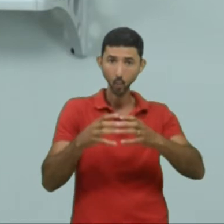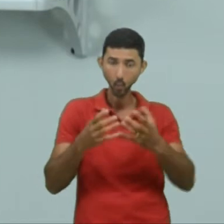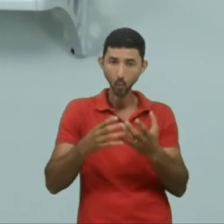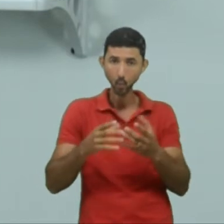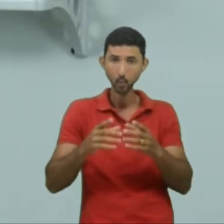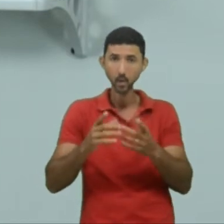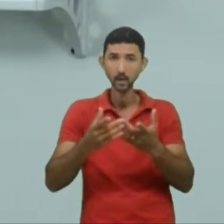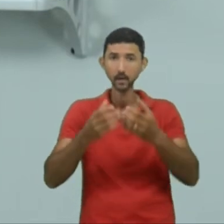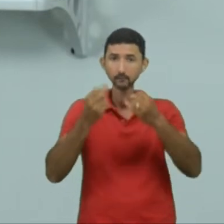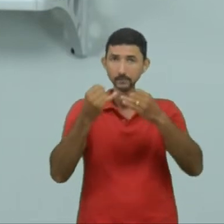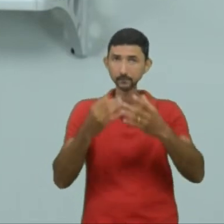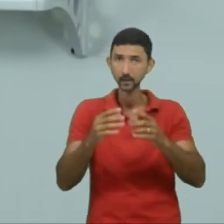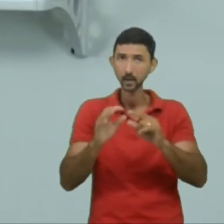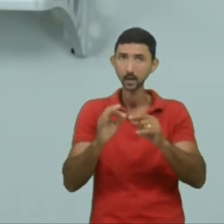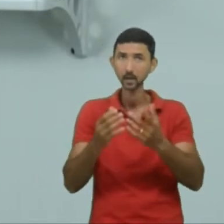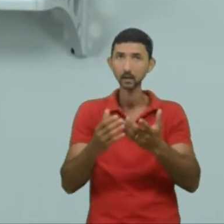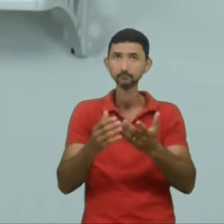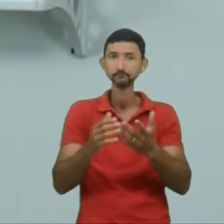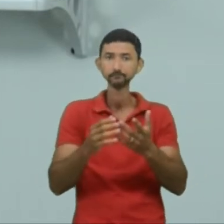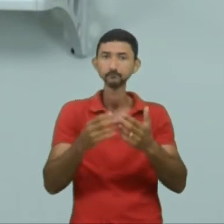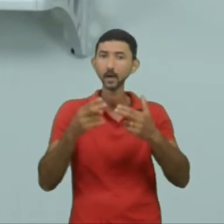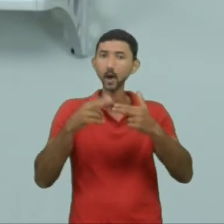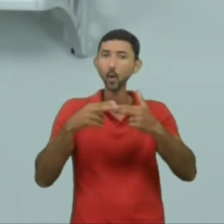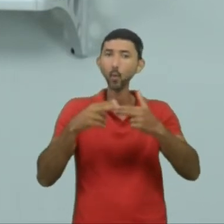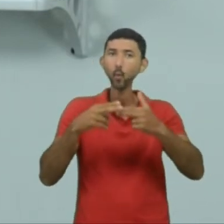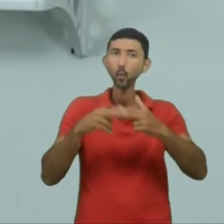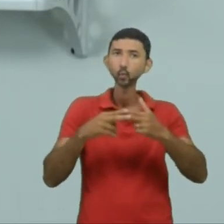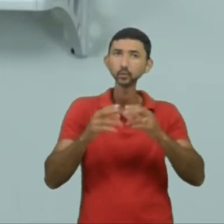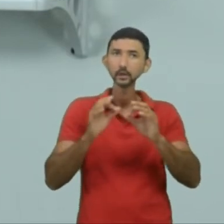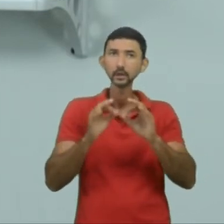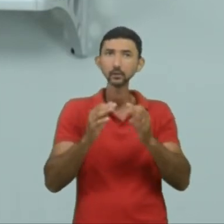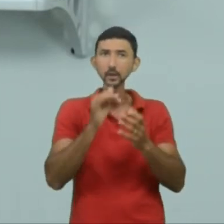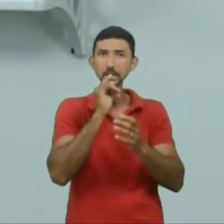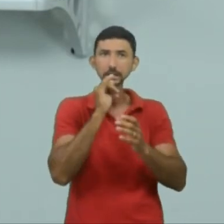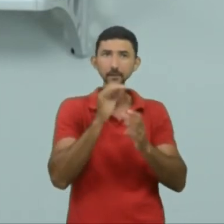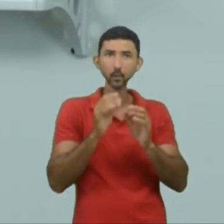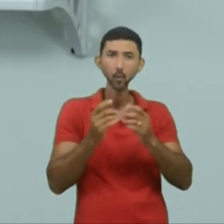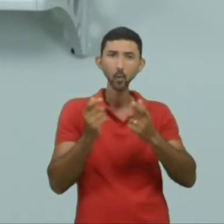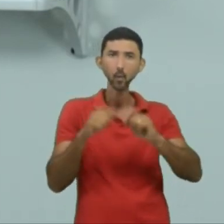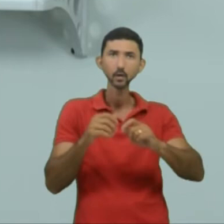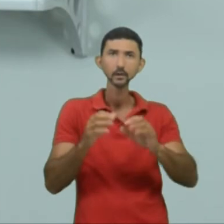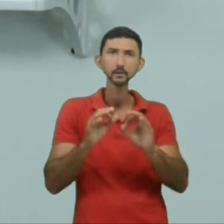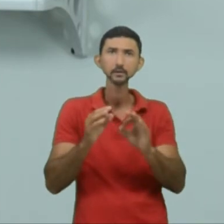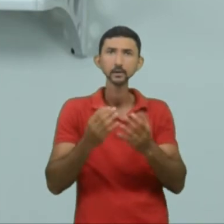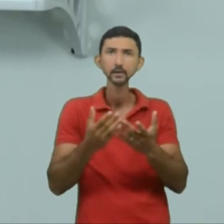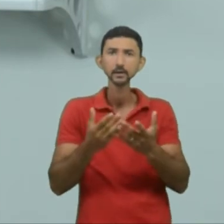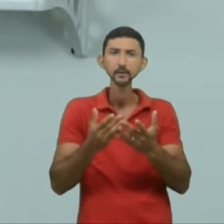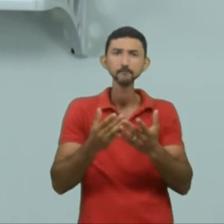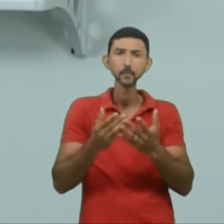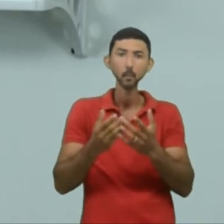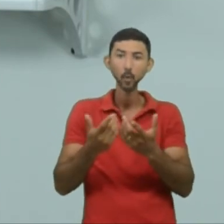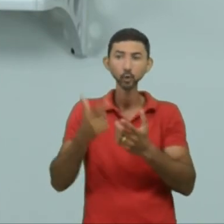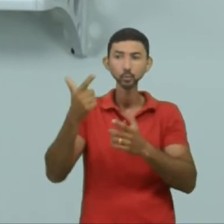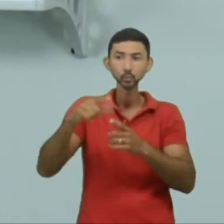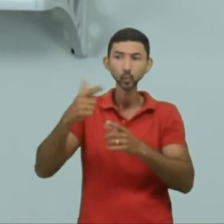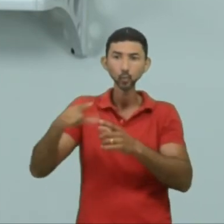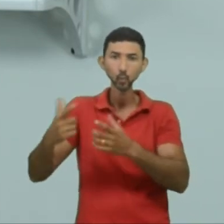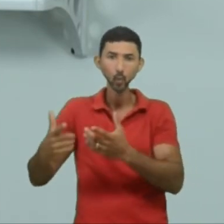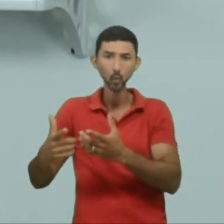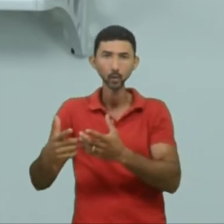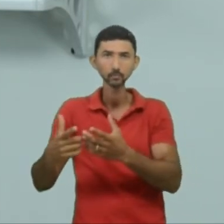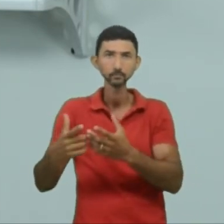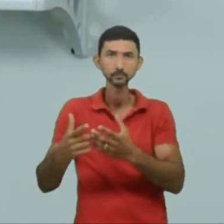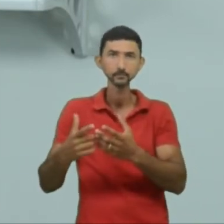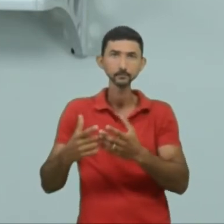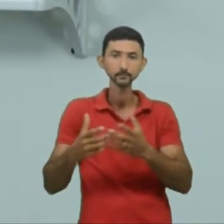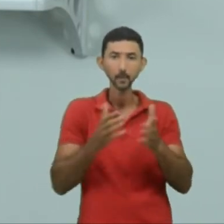trabalhando, a gente está usando a situação de não poder repetir, e